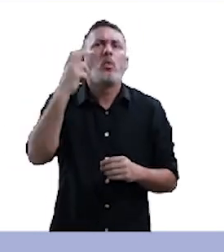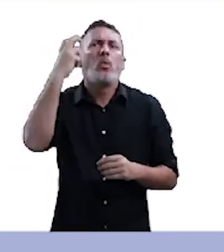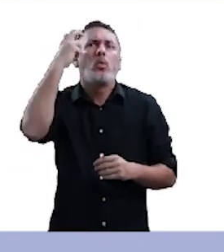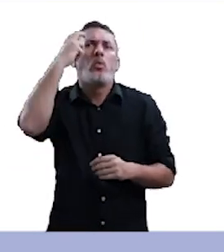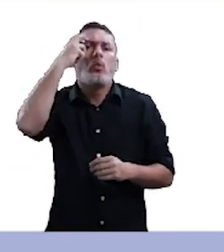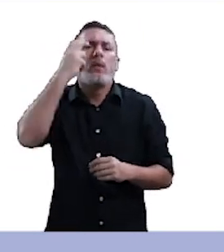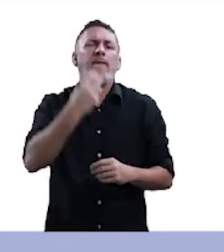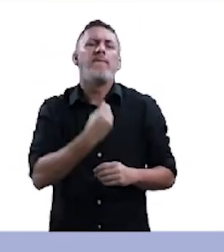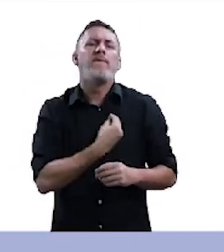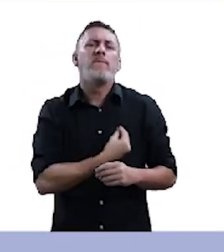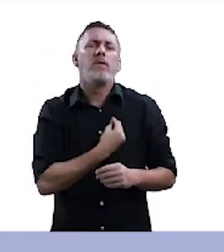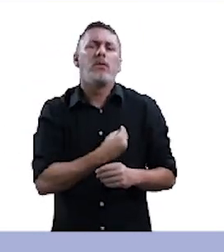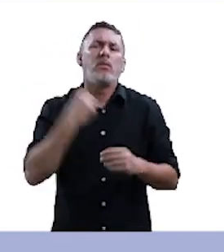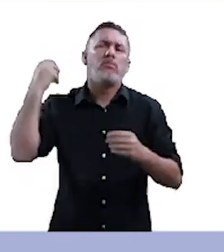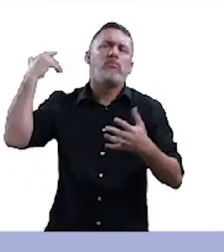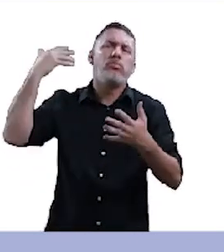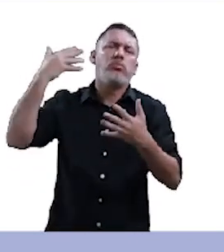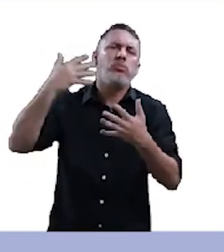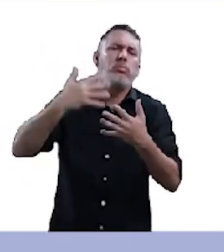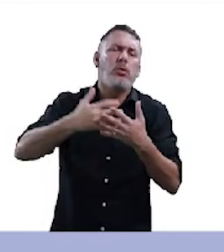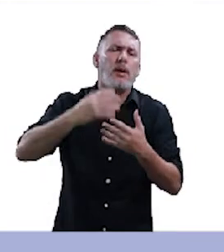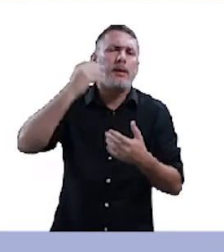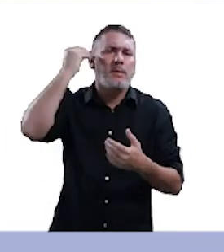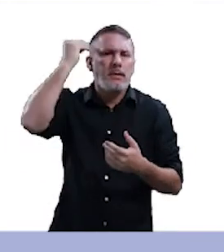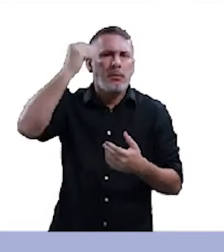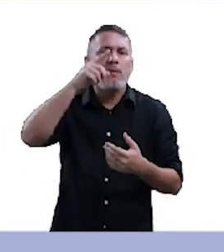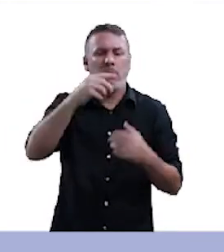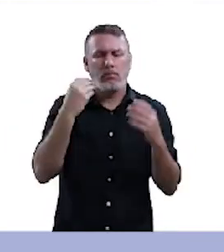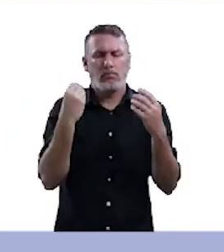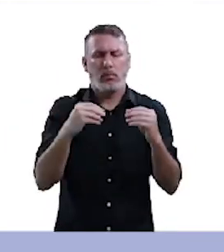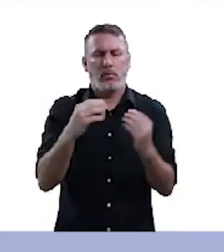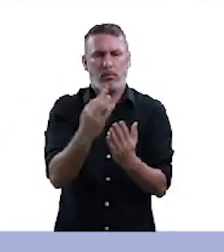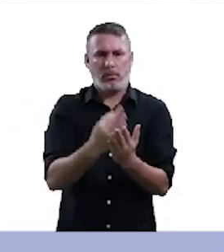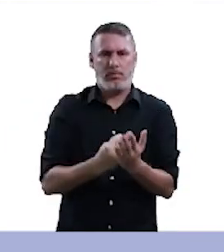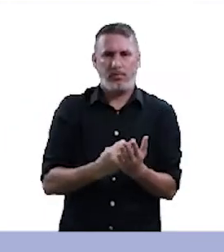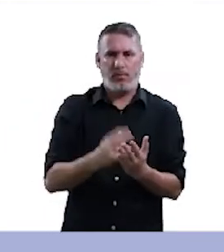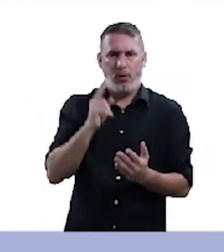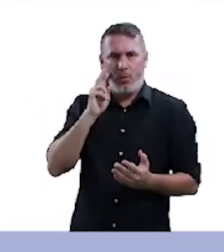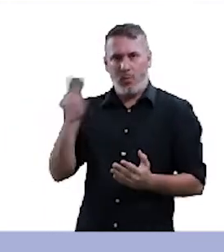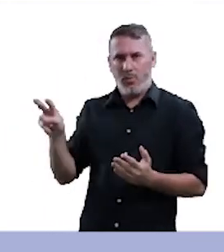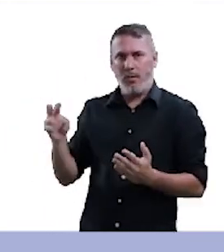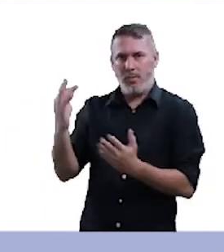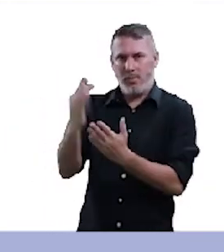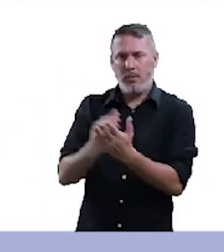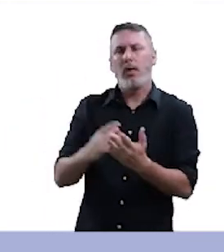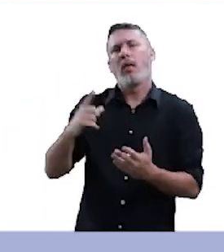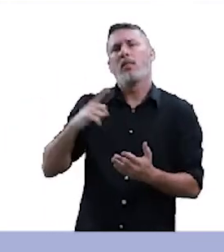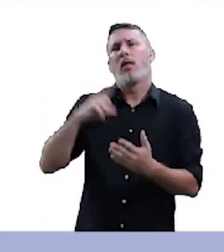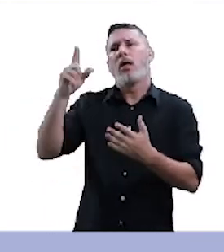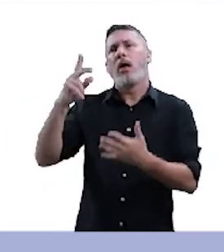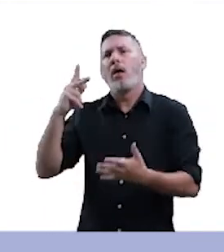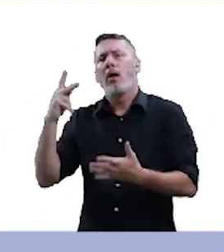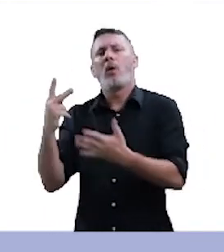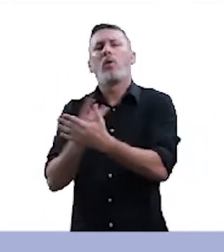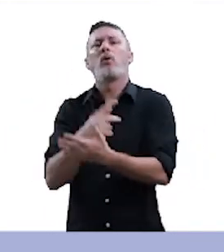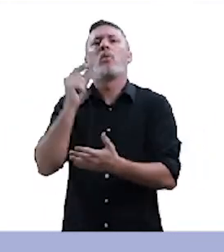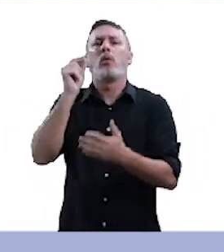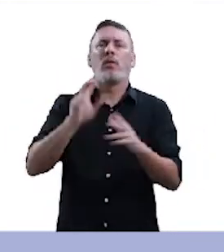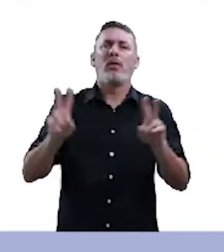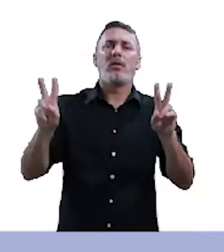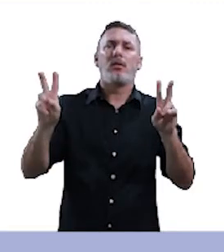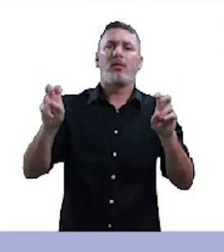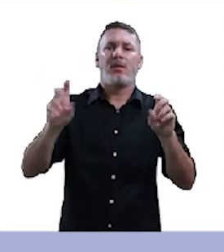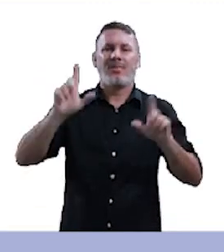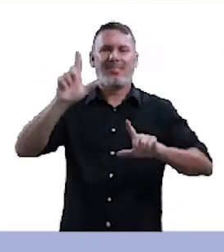cultural vai influenciar diretamente no seu texto. E ele fala, olha, em um episódio da série televisiva Black